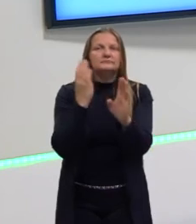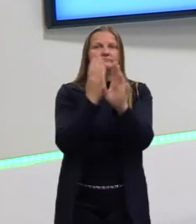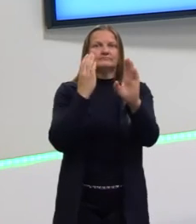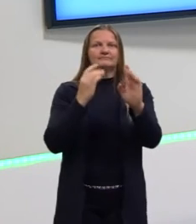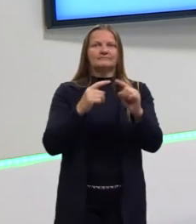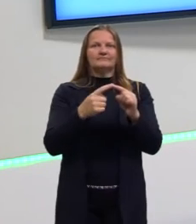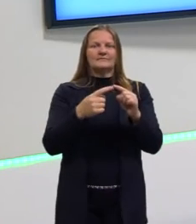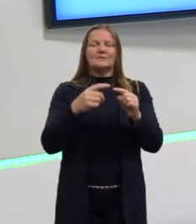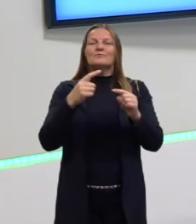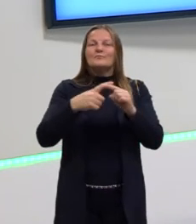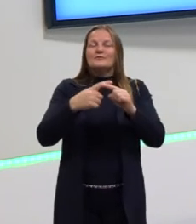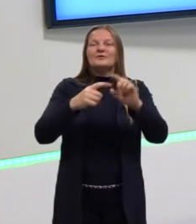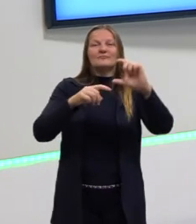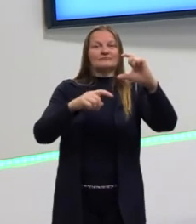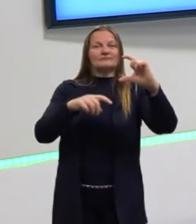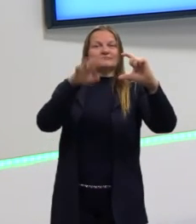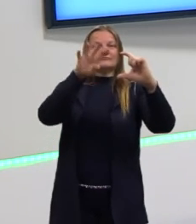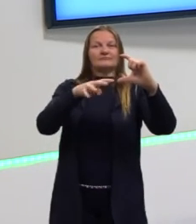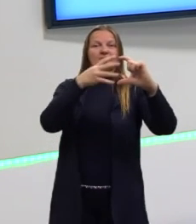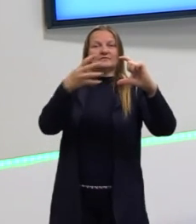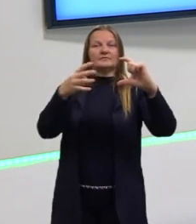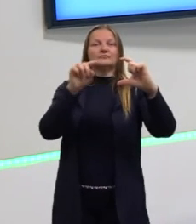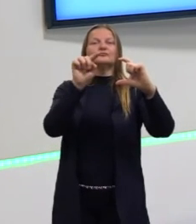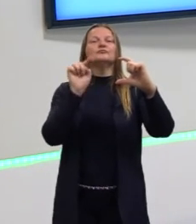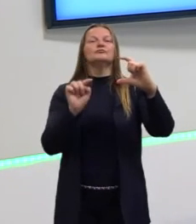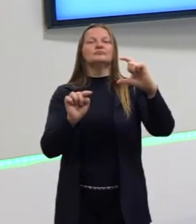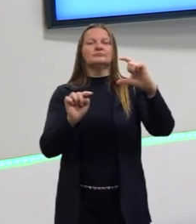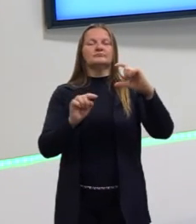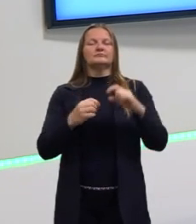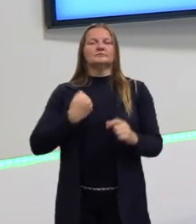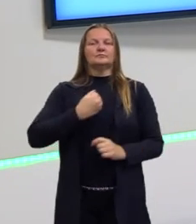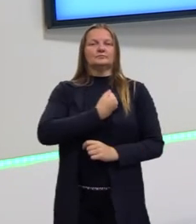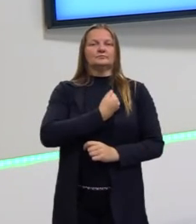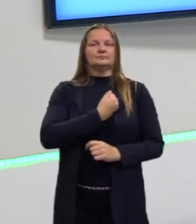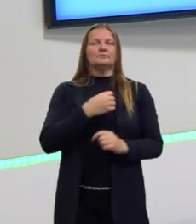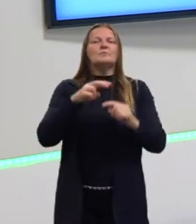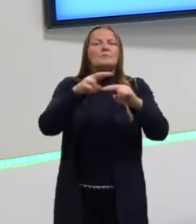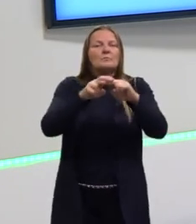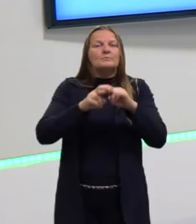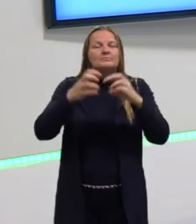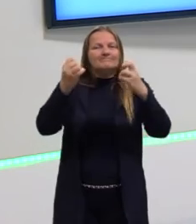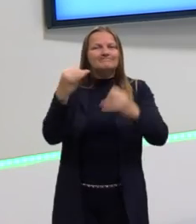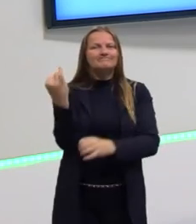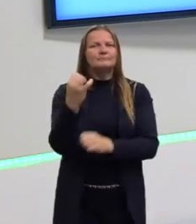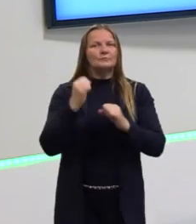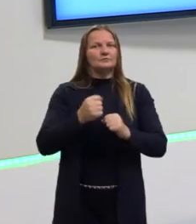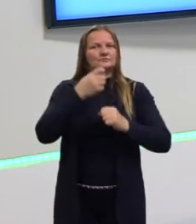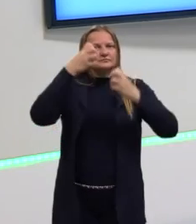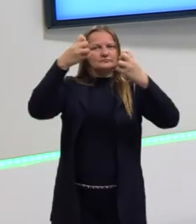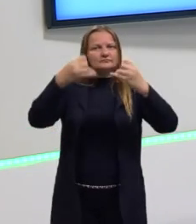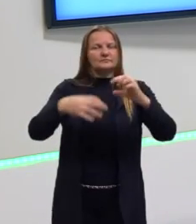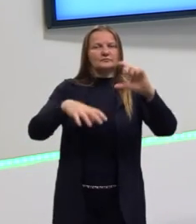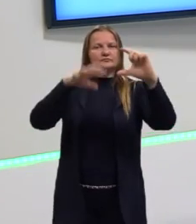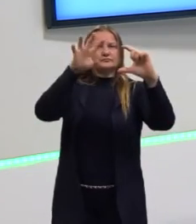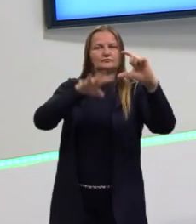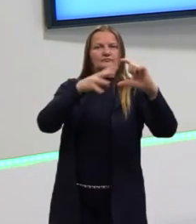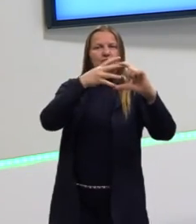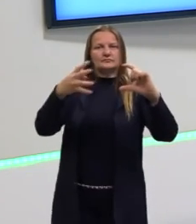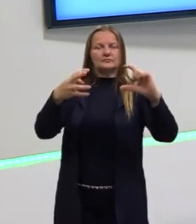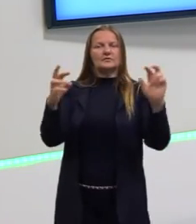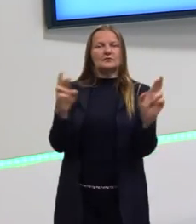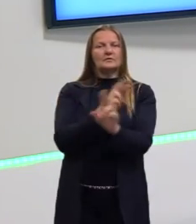buscamos justamente identificar esse valor numérico né então por isso que a gente pode dizer que as matrizes elas